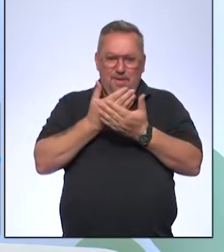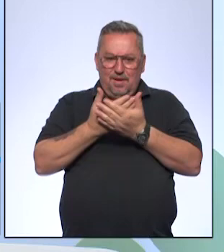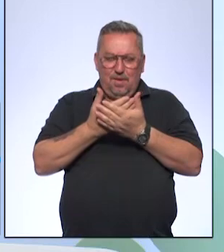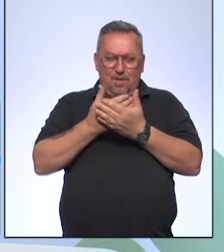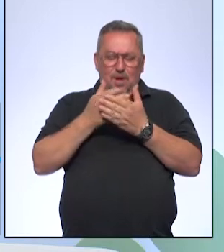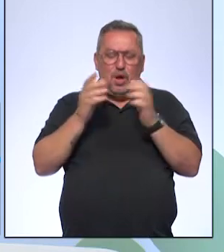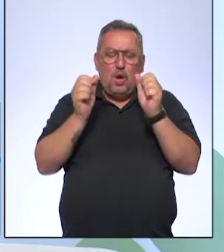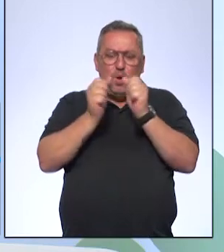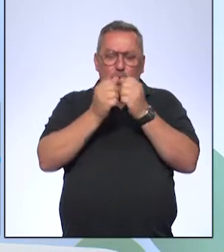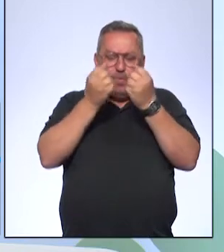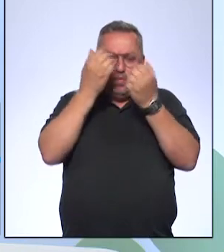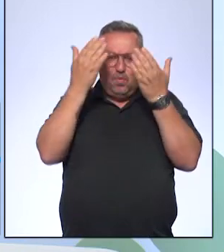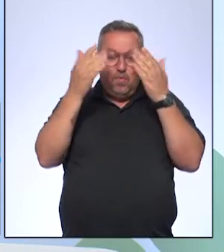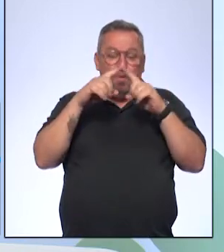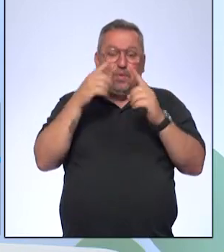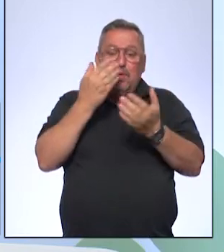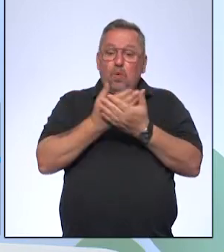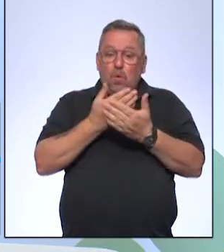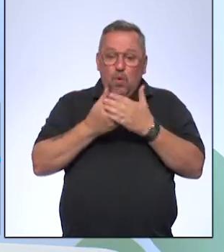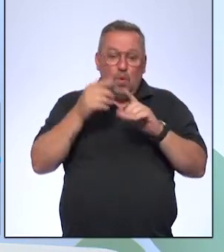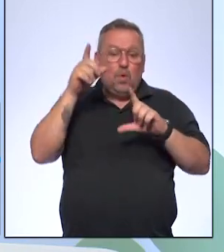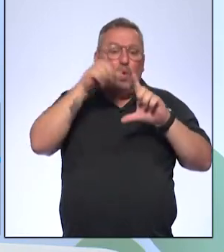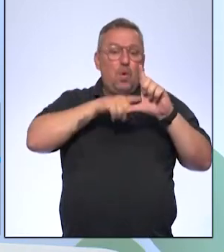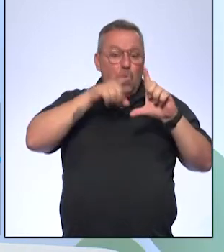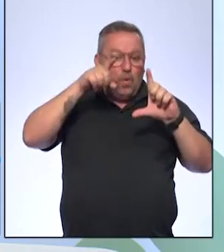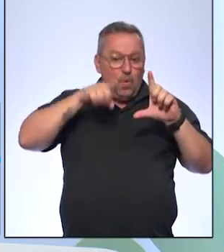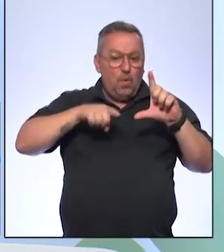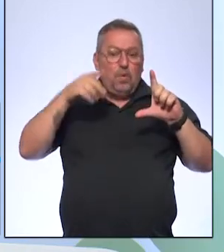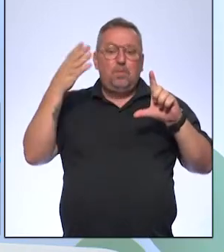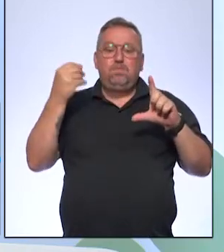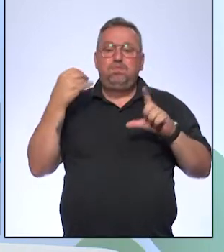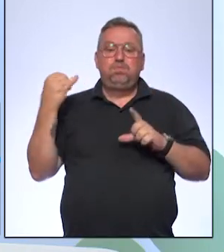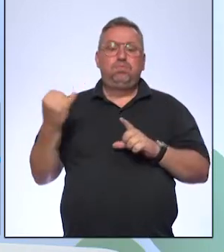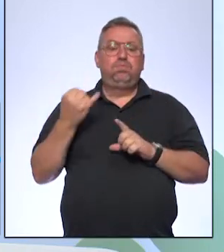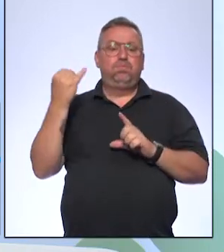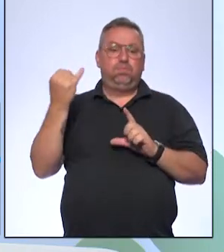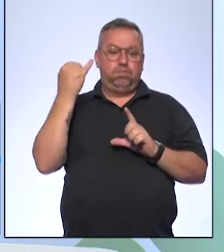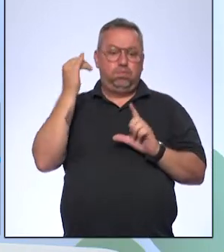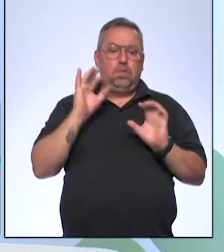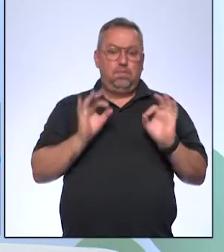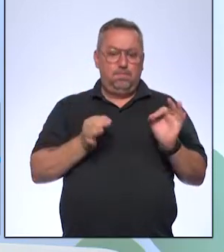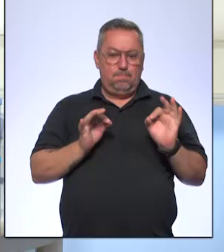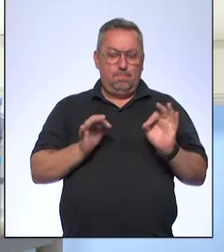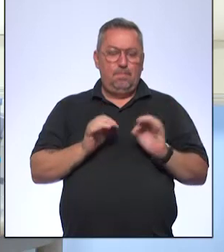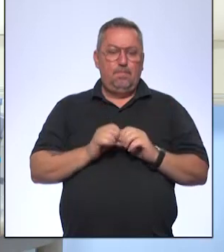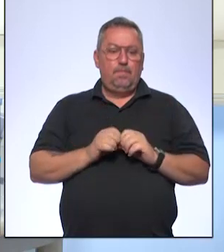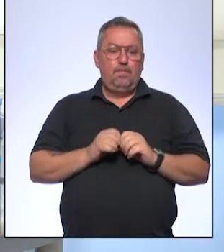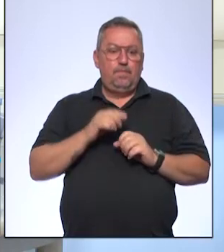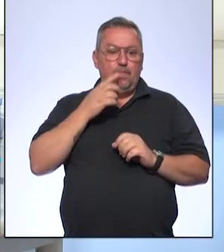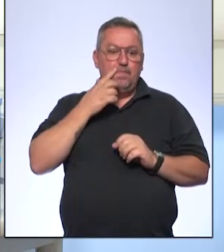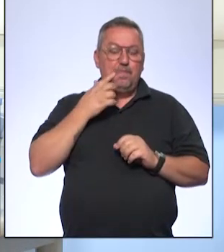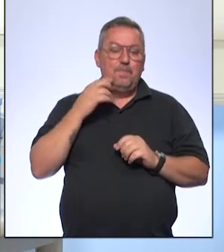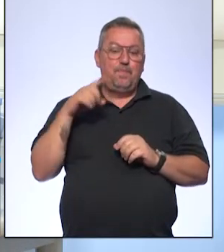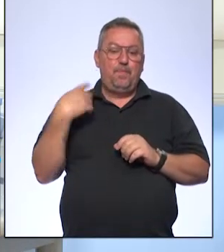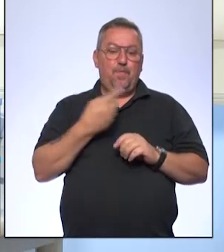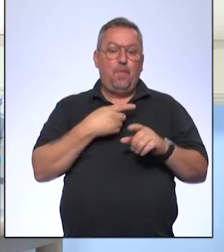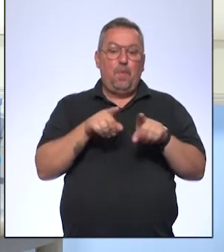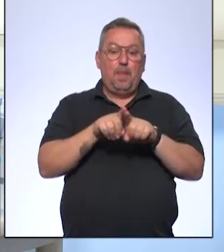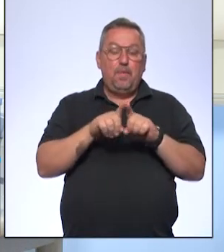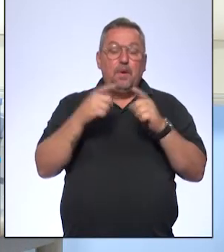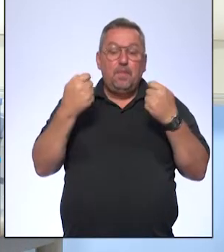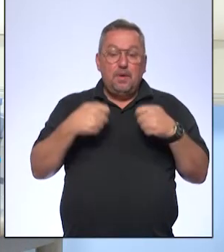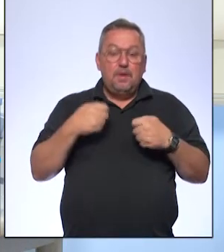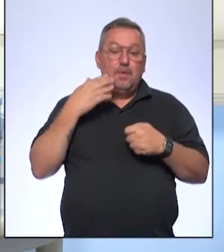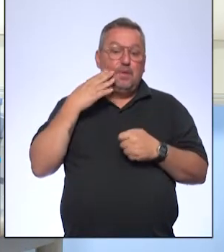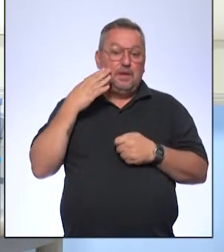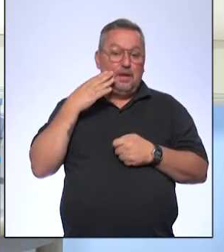ainda mais no estudo de gráficos, que hoje em dia é muito importante, não é isso? Isso mesmo, né? E nós temos que entender que